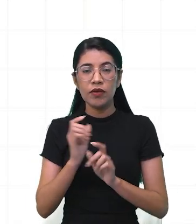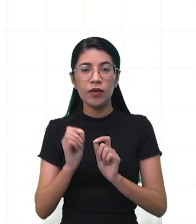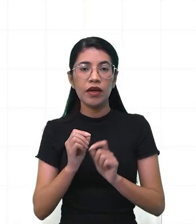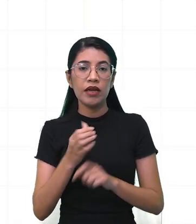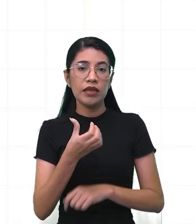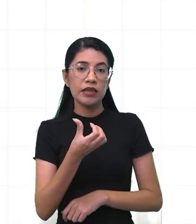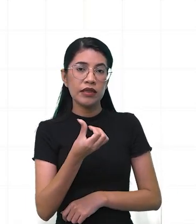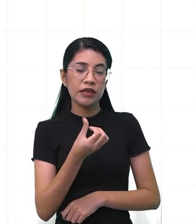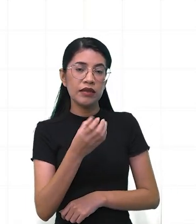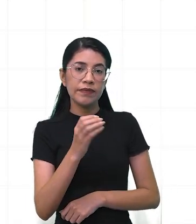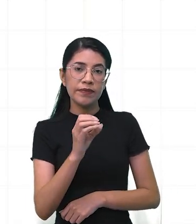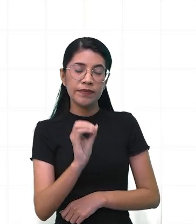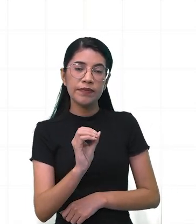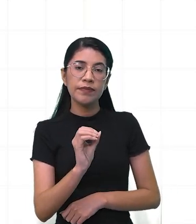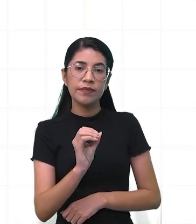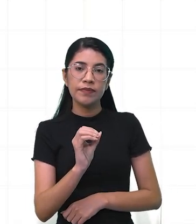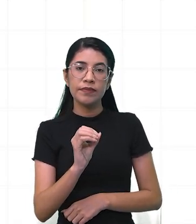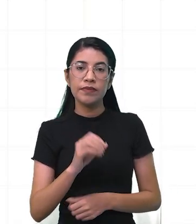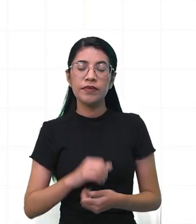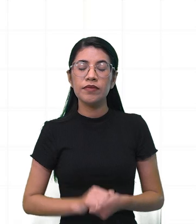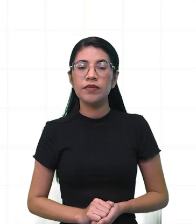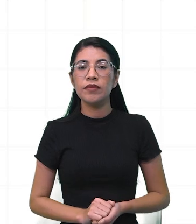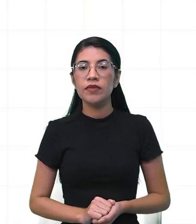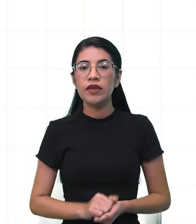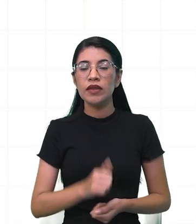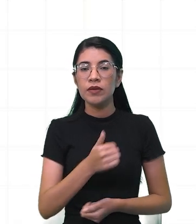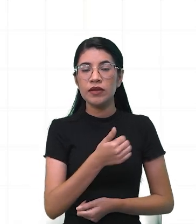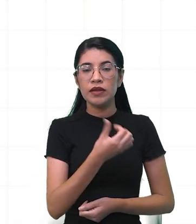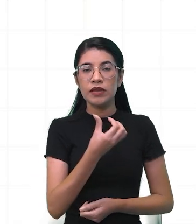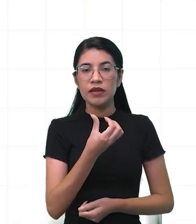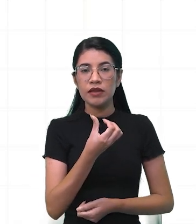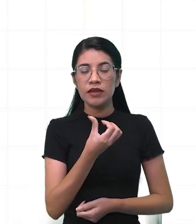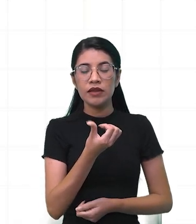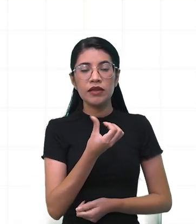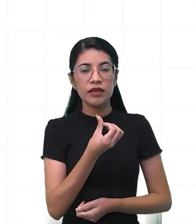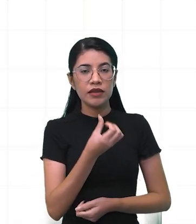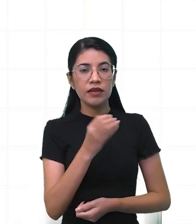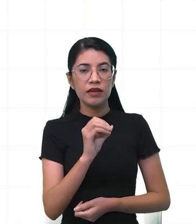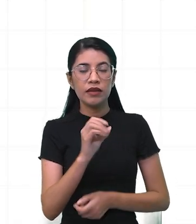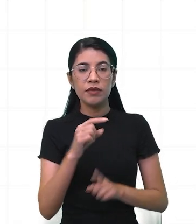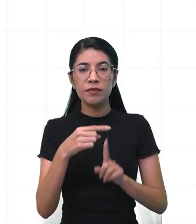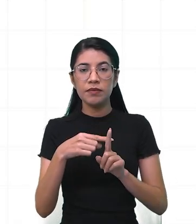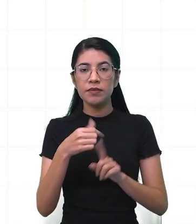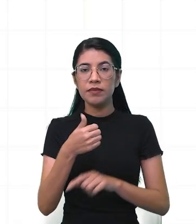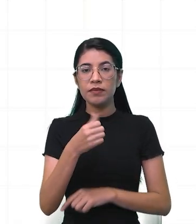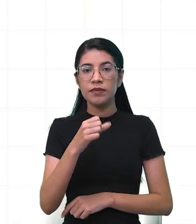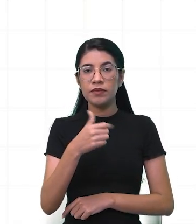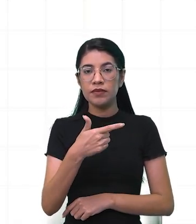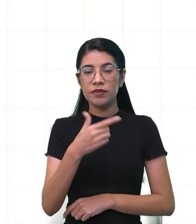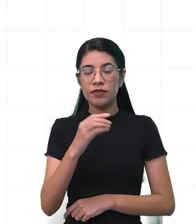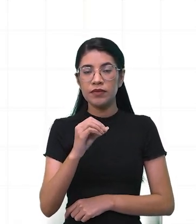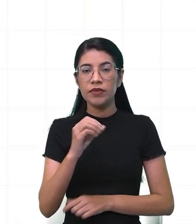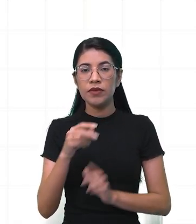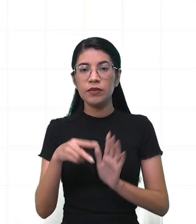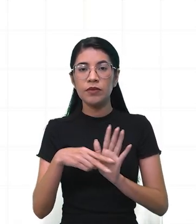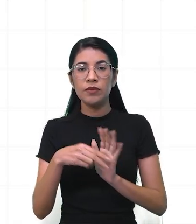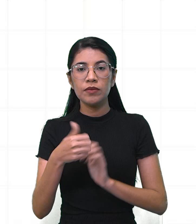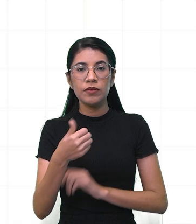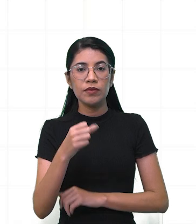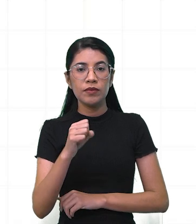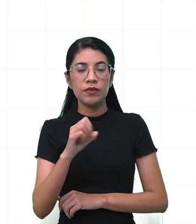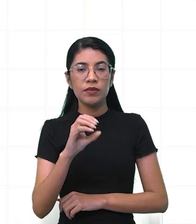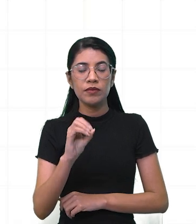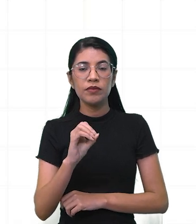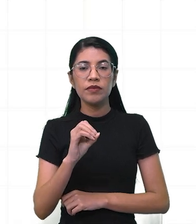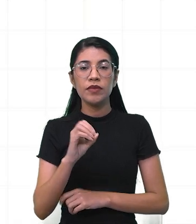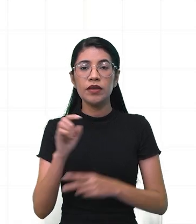60 graus apenas, né? 60 mais 120, 180. Então aí está o ângulo